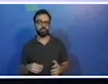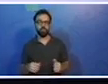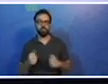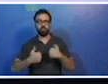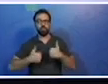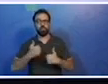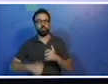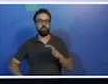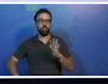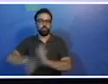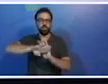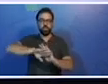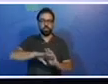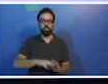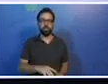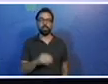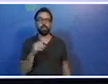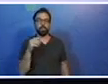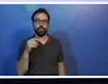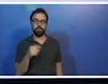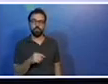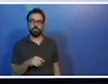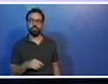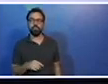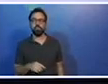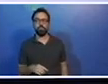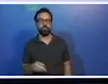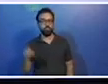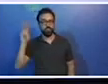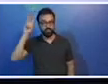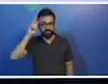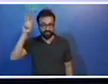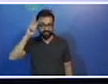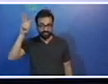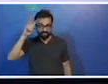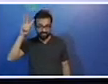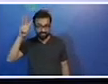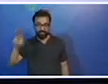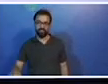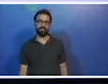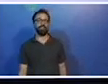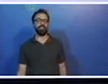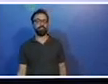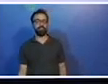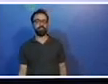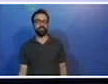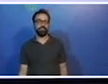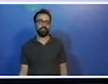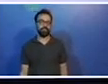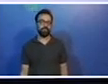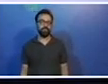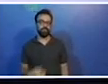on Tuesday. Eu jogo futebol às terças-feiras, ok?